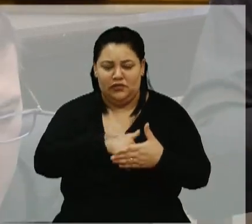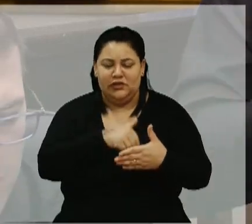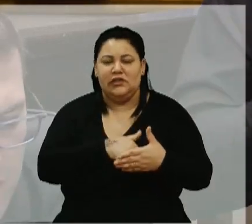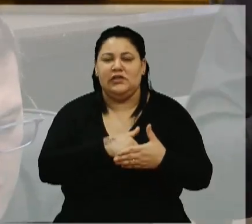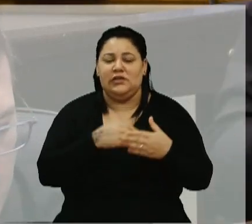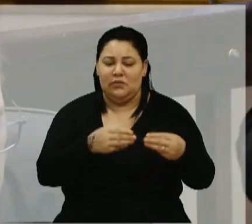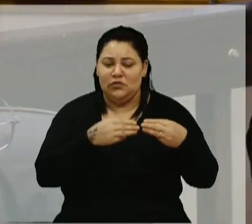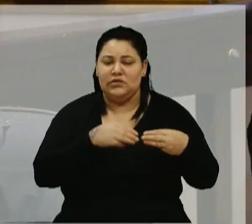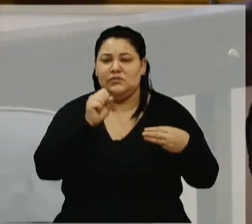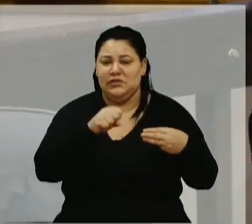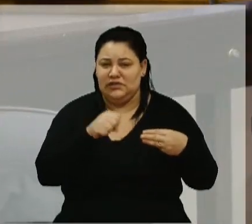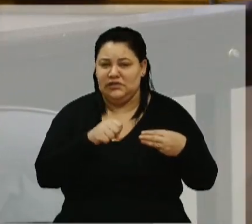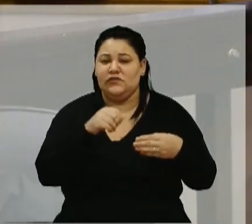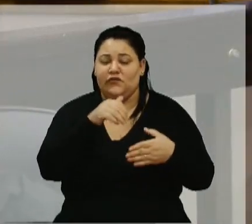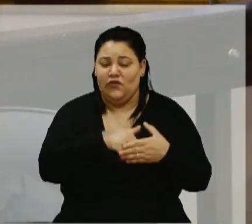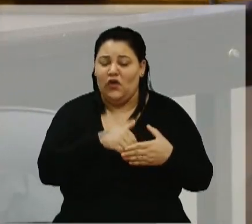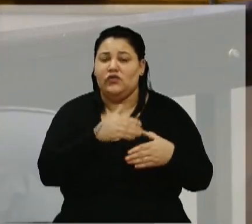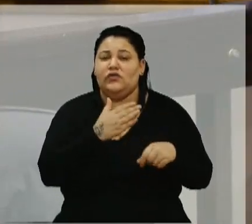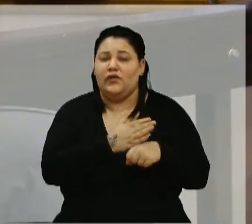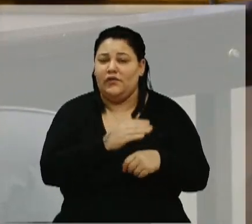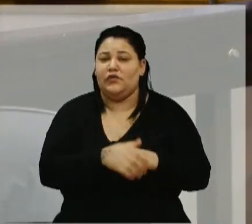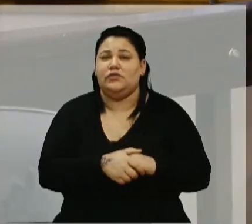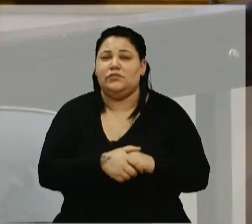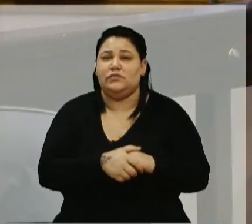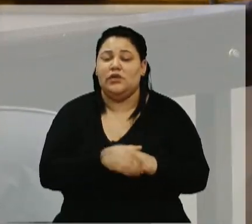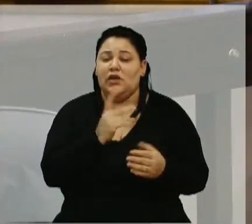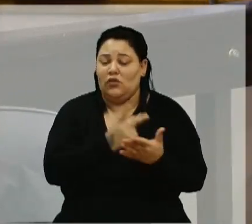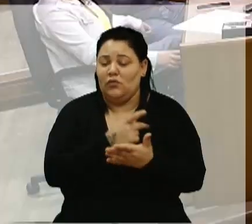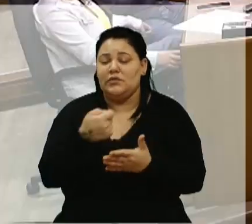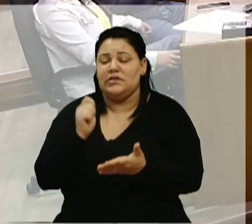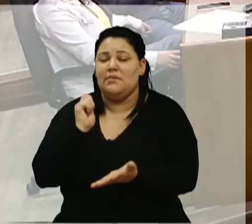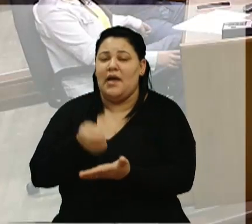votar a favor, assinei, errou, tem que pagar. É isso.